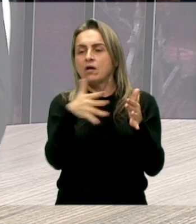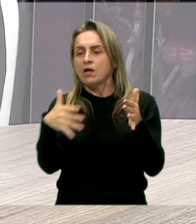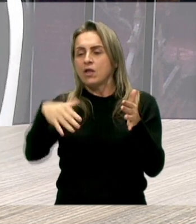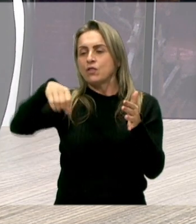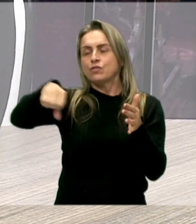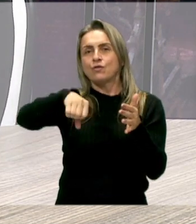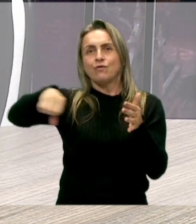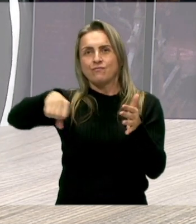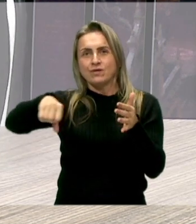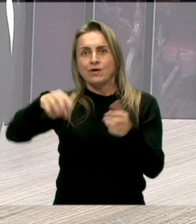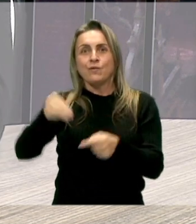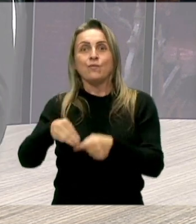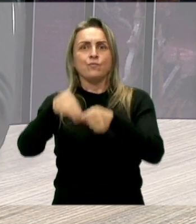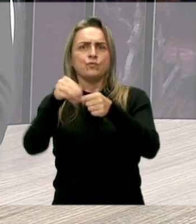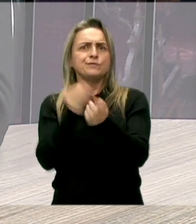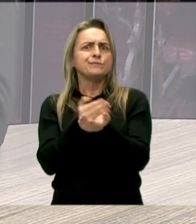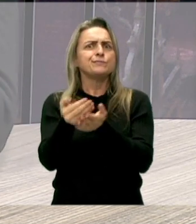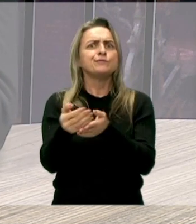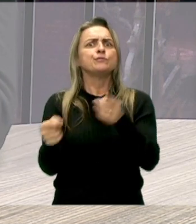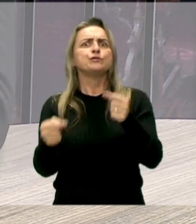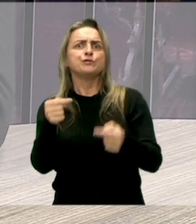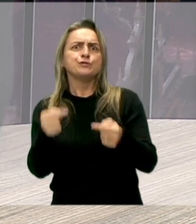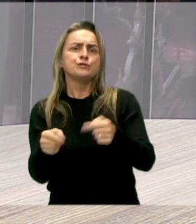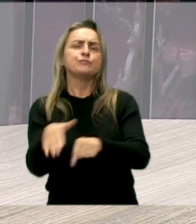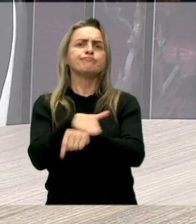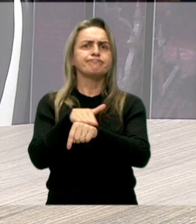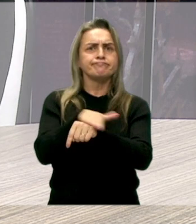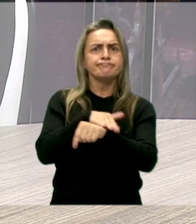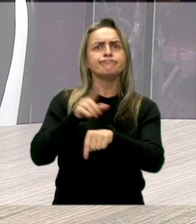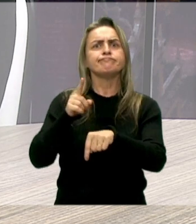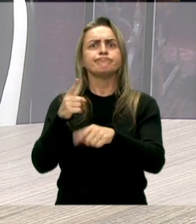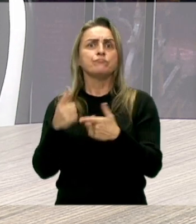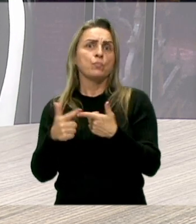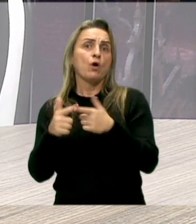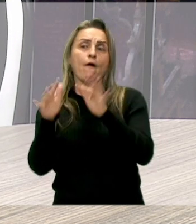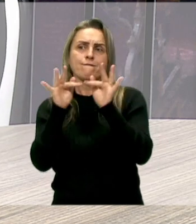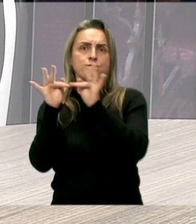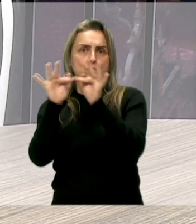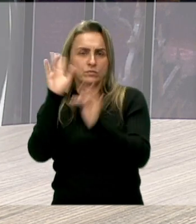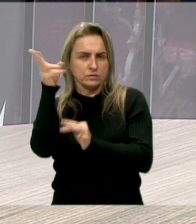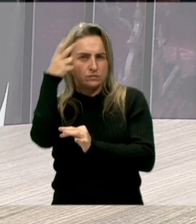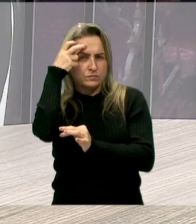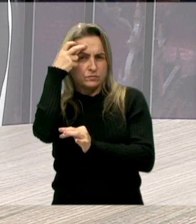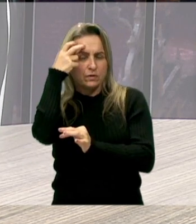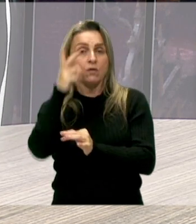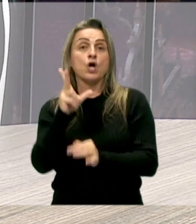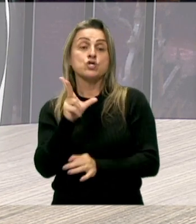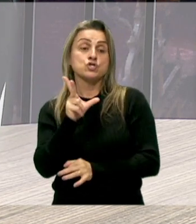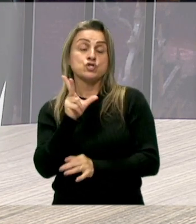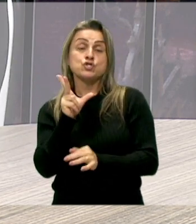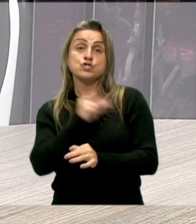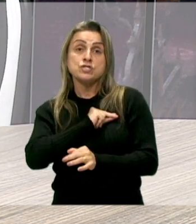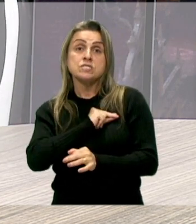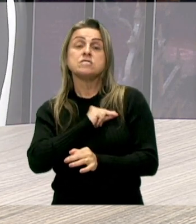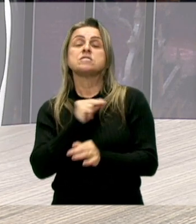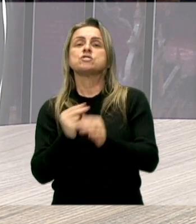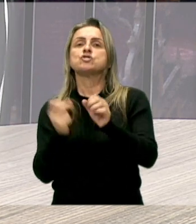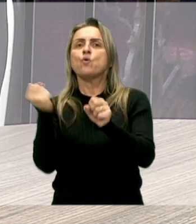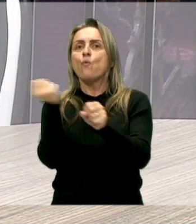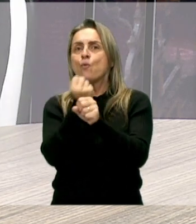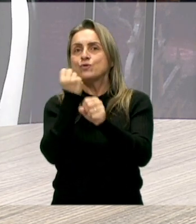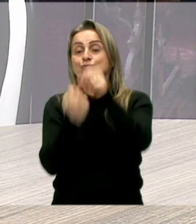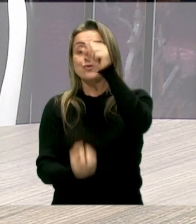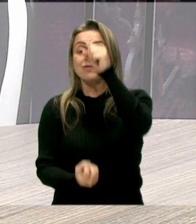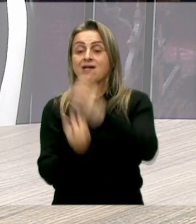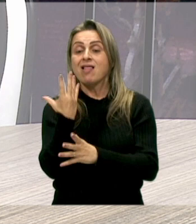município começou a discutir, né, por meio na época da Fundação Cultural ali, da possibilidade de construir, de fazer um festival de música,